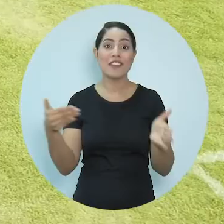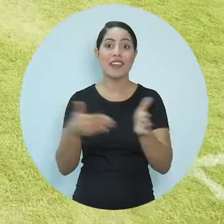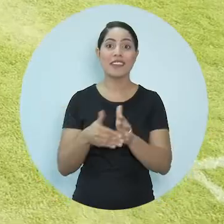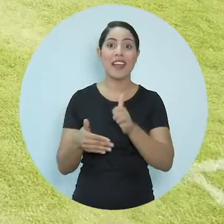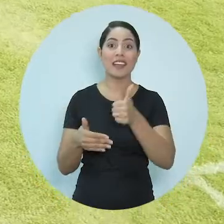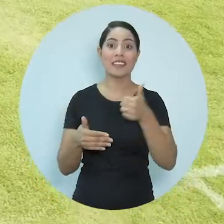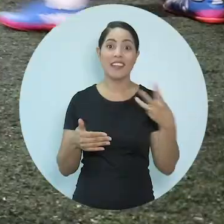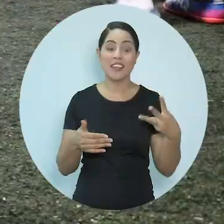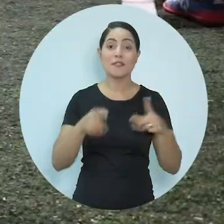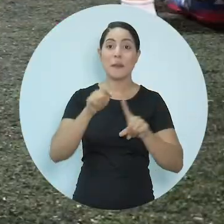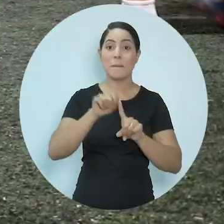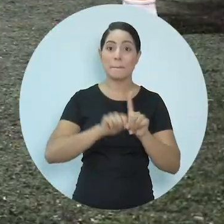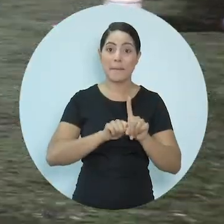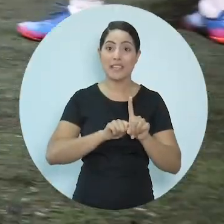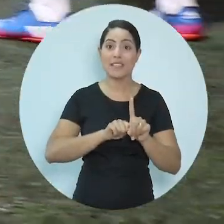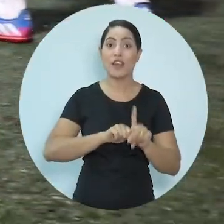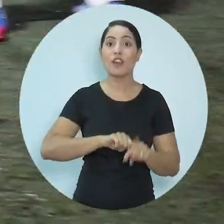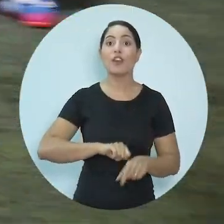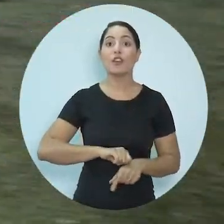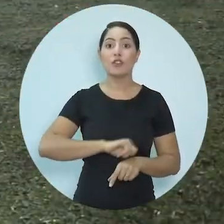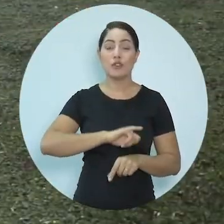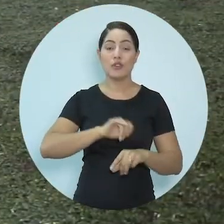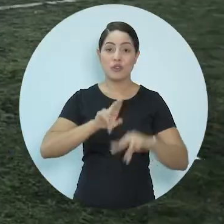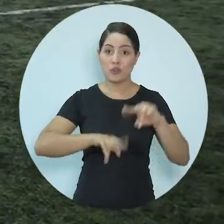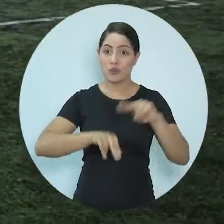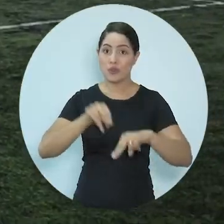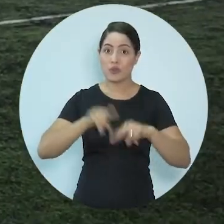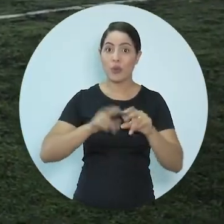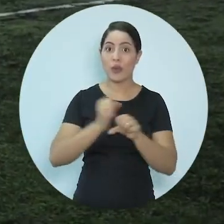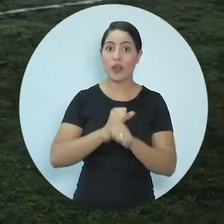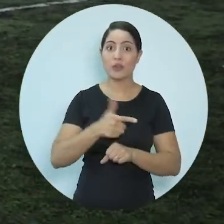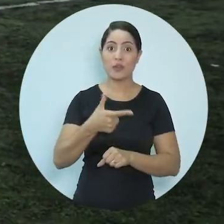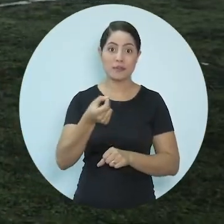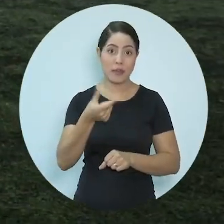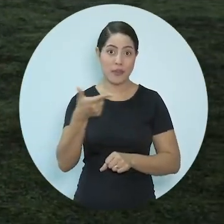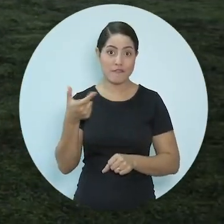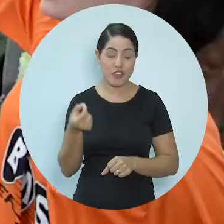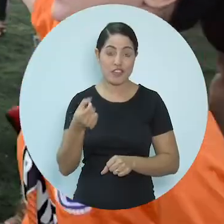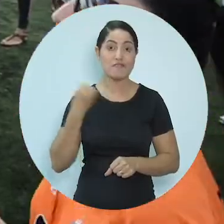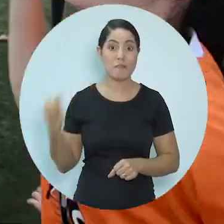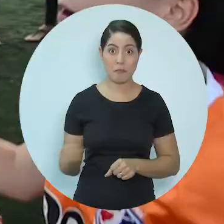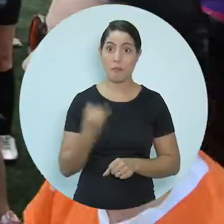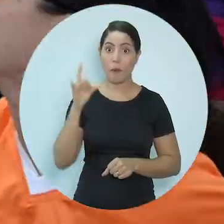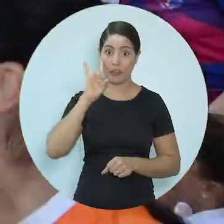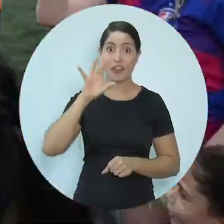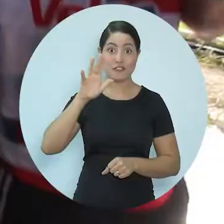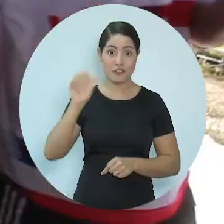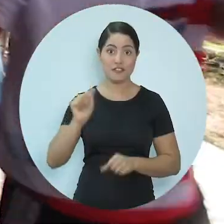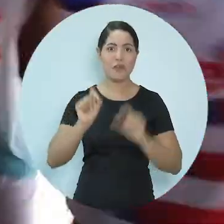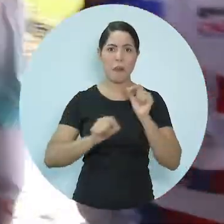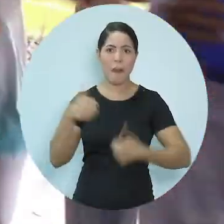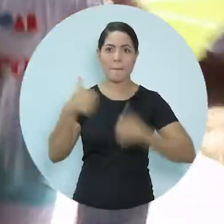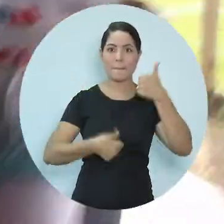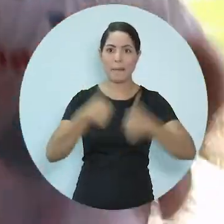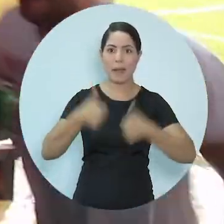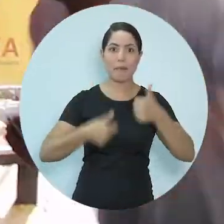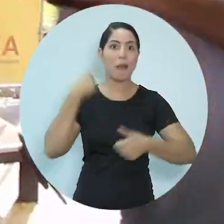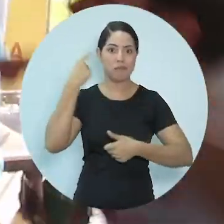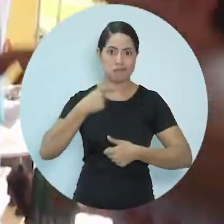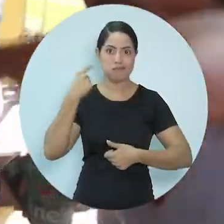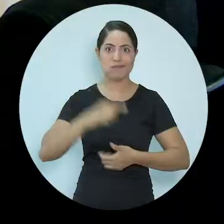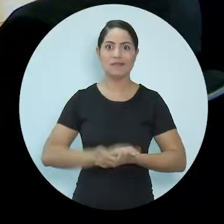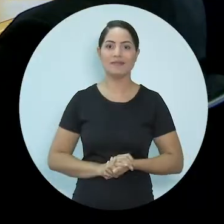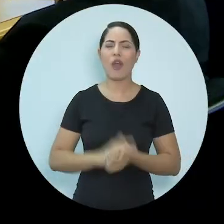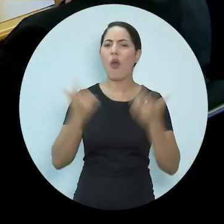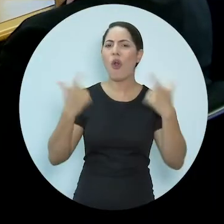junho de 2020. Esse foi o período escolhido para os Jogos Nacionais da Advocacia. Momento de confraternização da classe que também